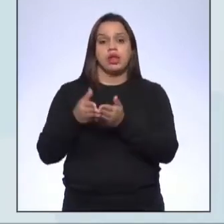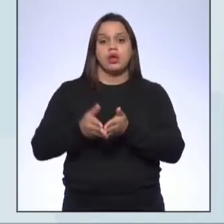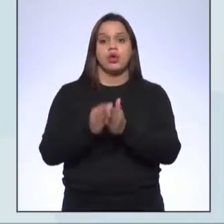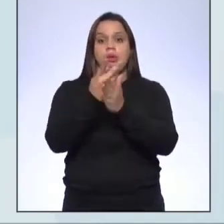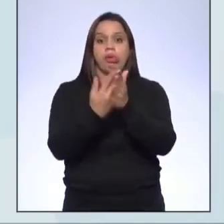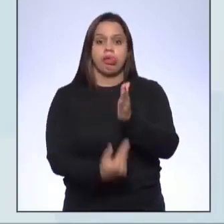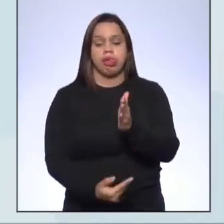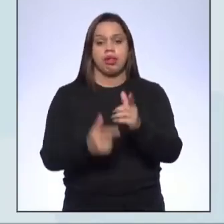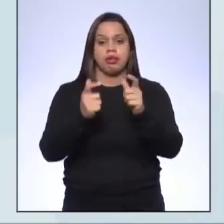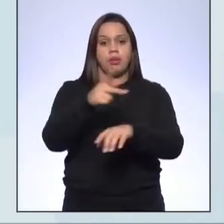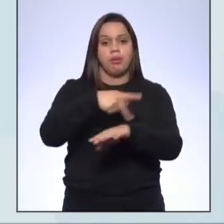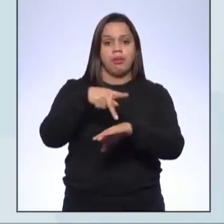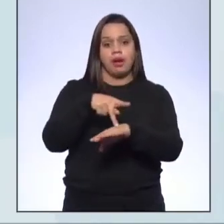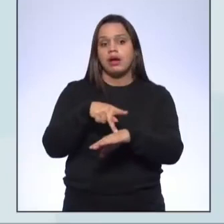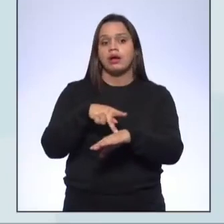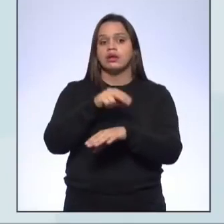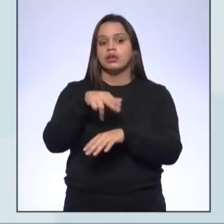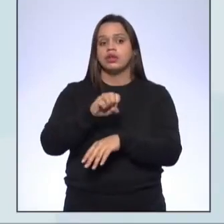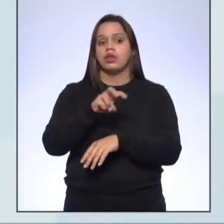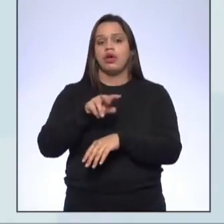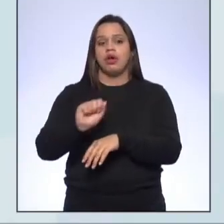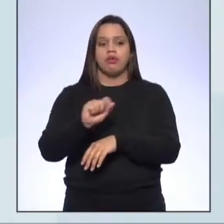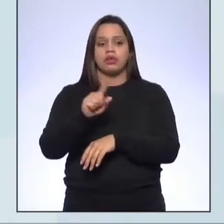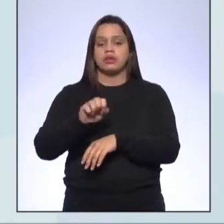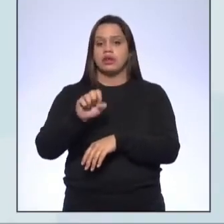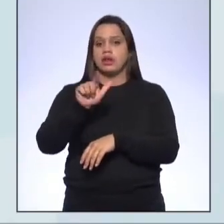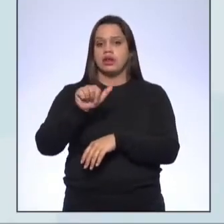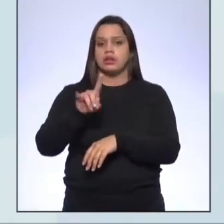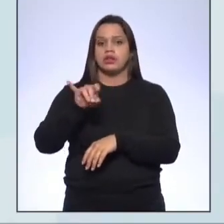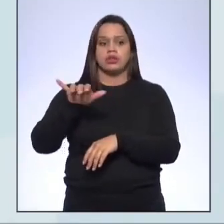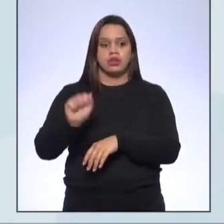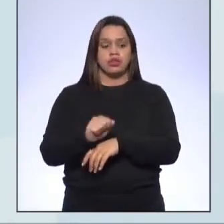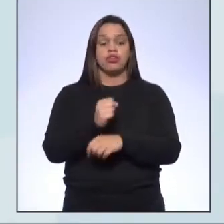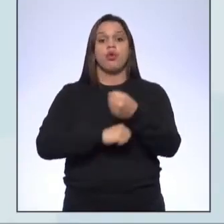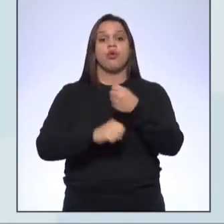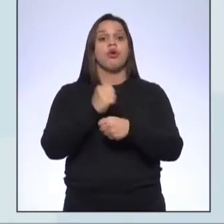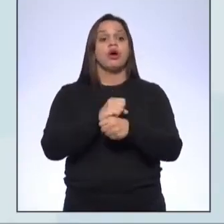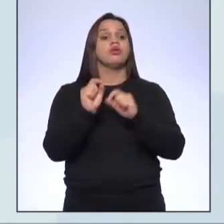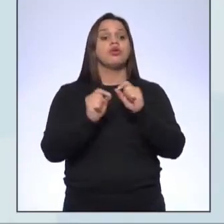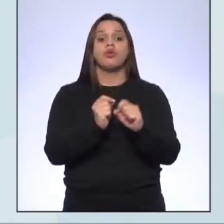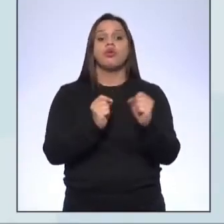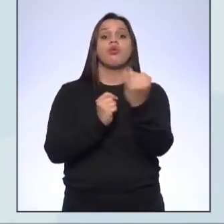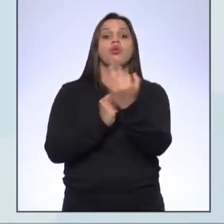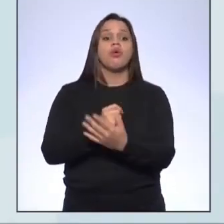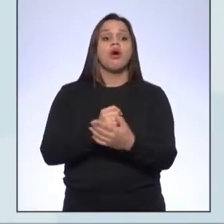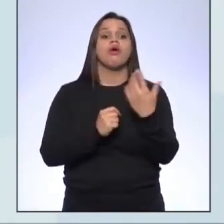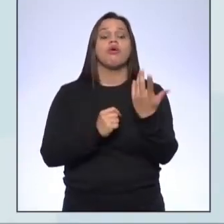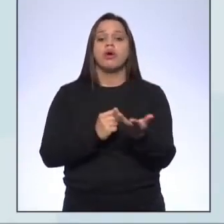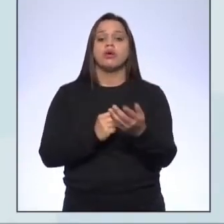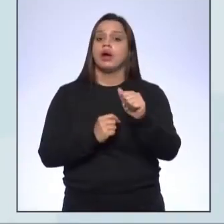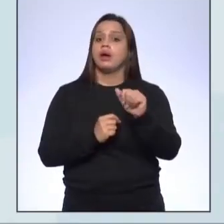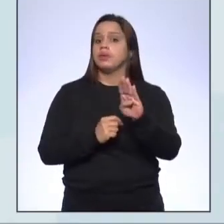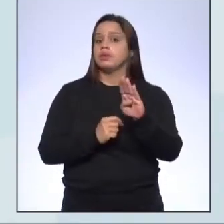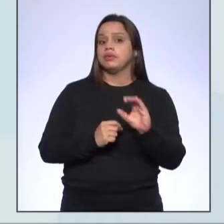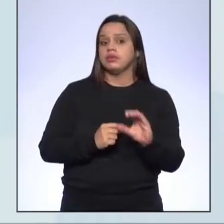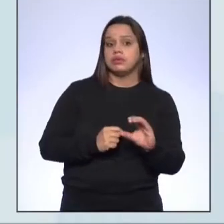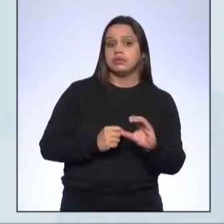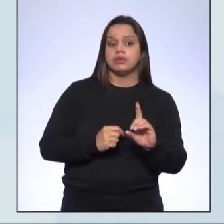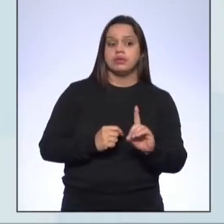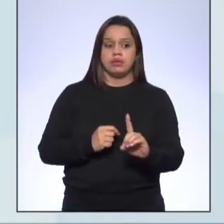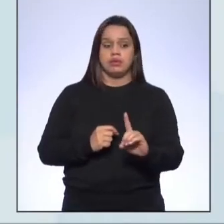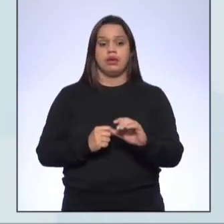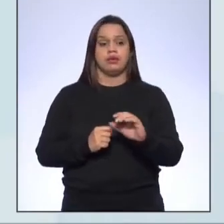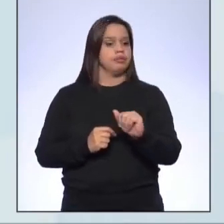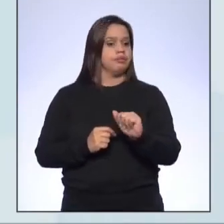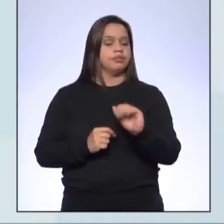In 2029, em 1929, in 2007, em 2007, in 2013,